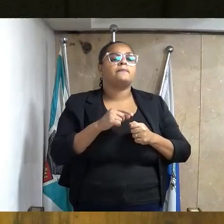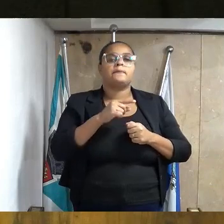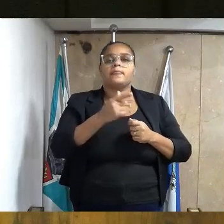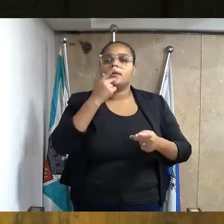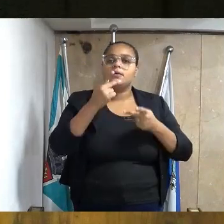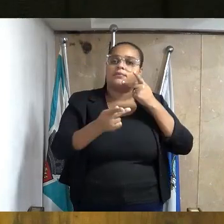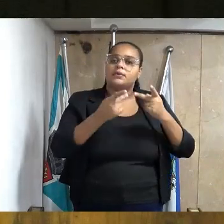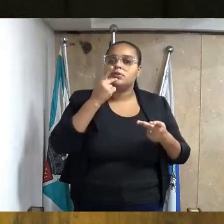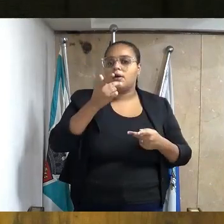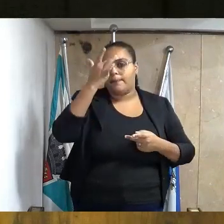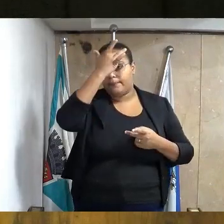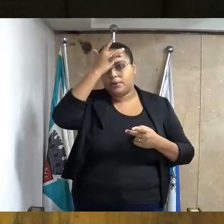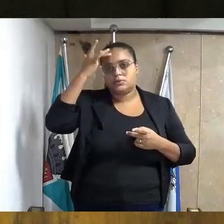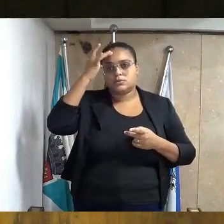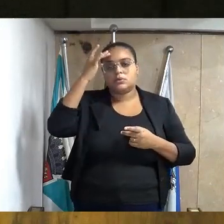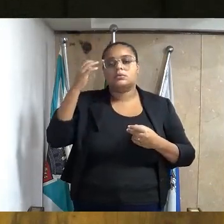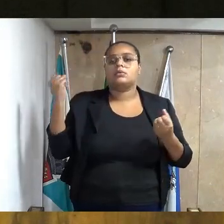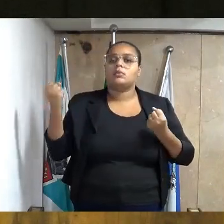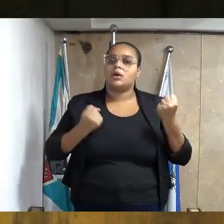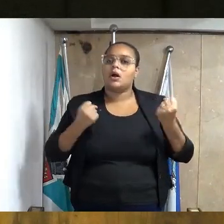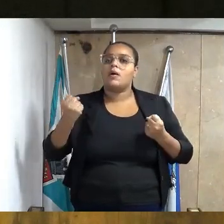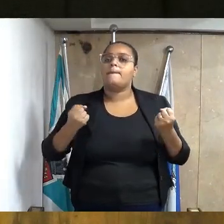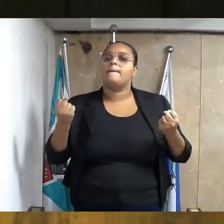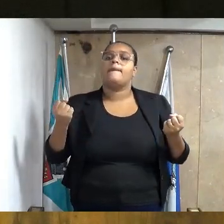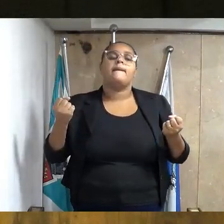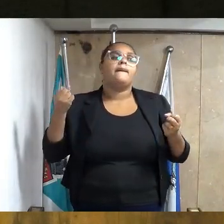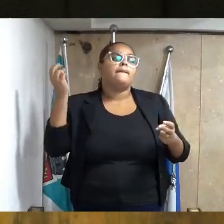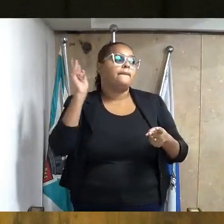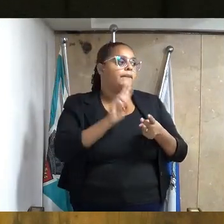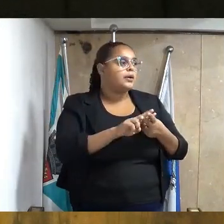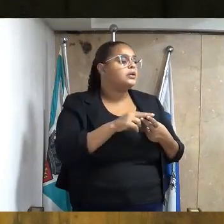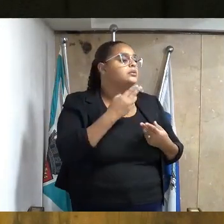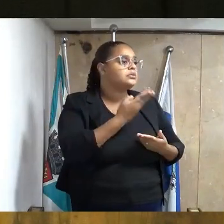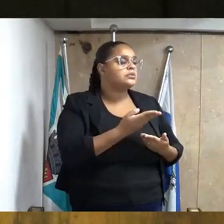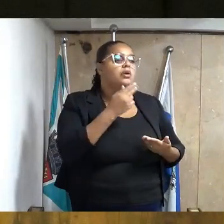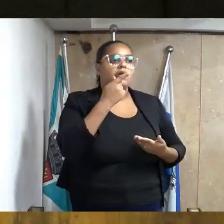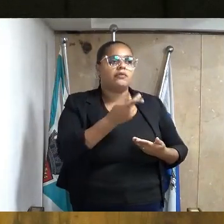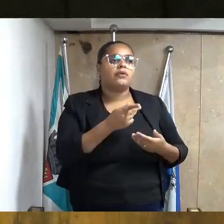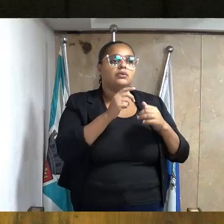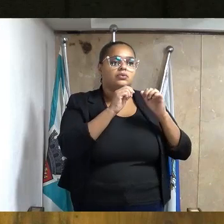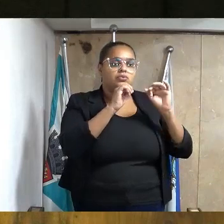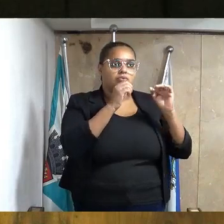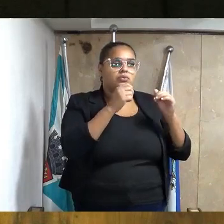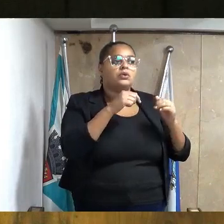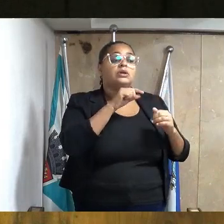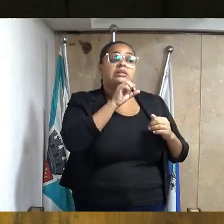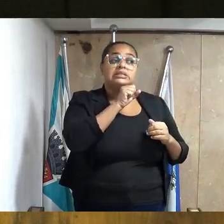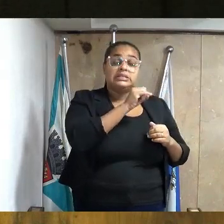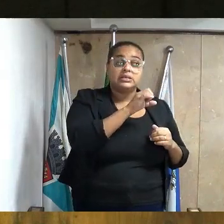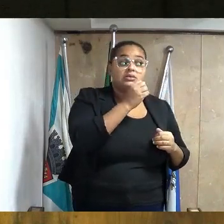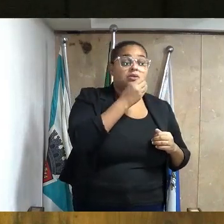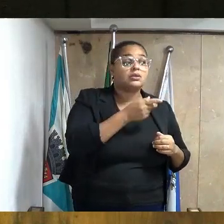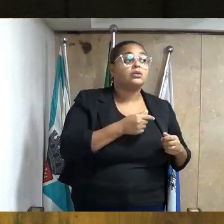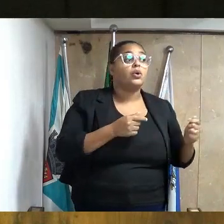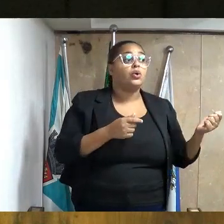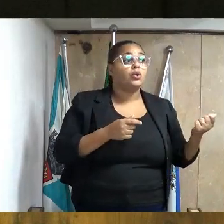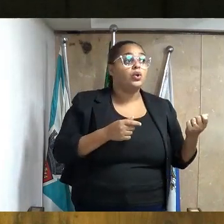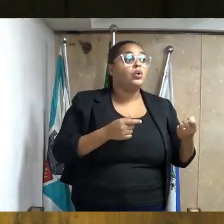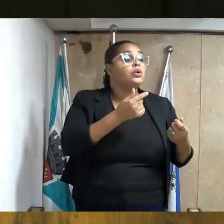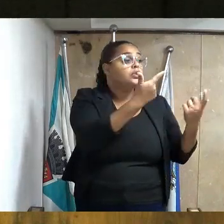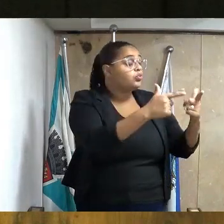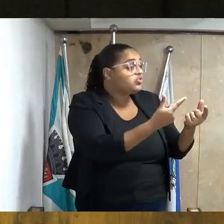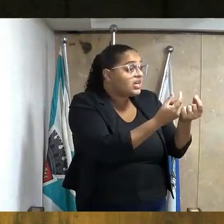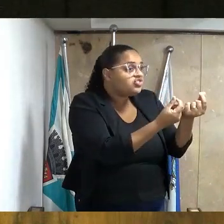falou para uma pessoa que teve o seu carro apreendido. A frase dele foi a seguinte: se o senhor está duro, anda de